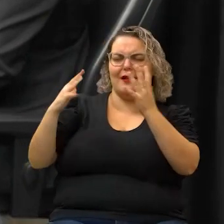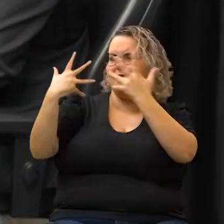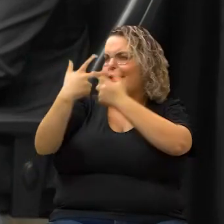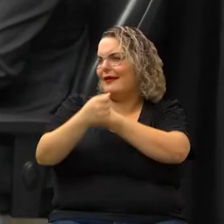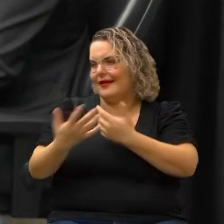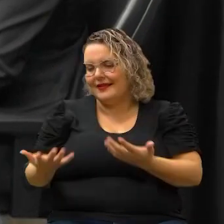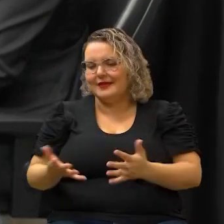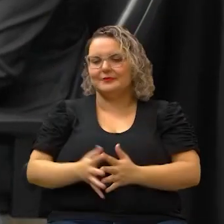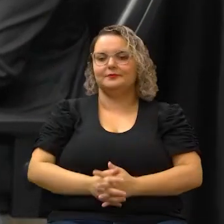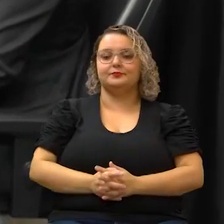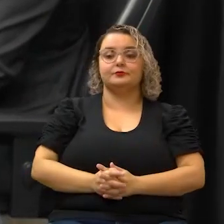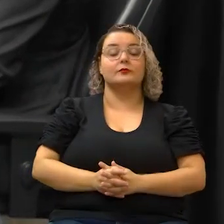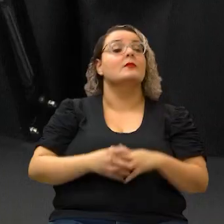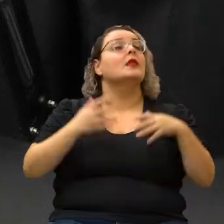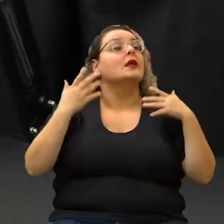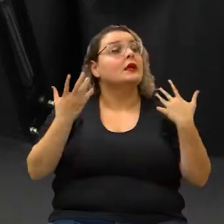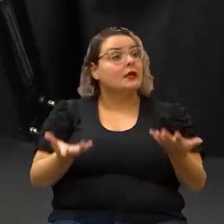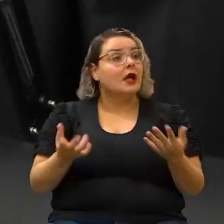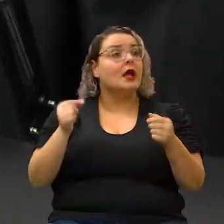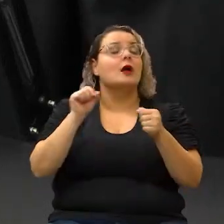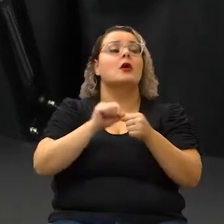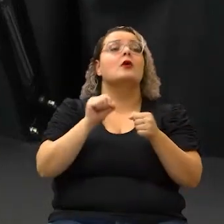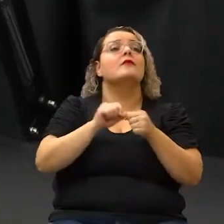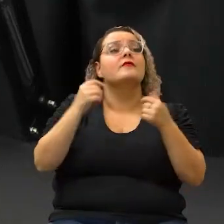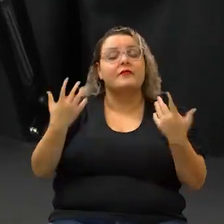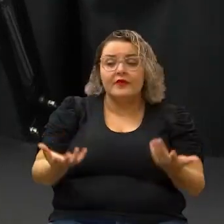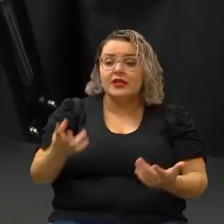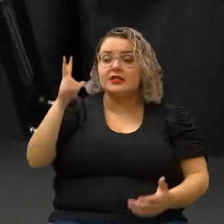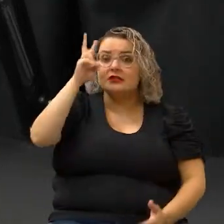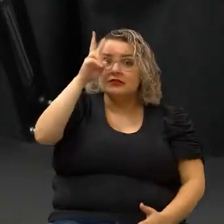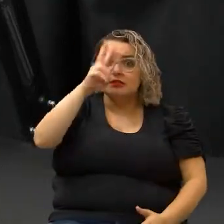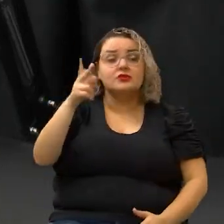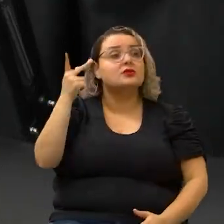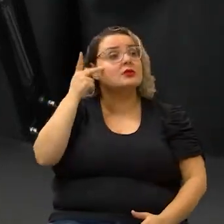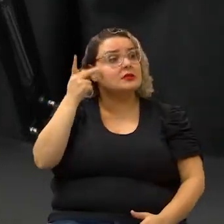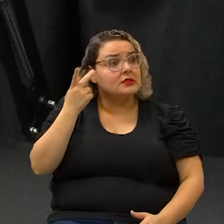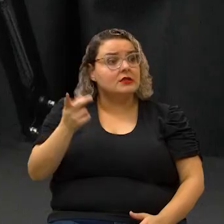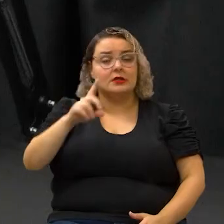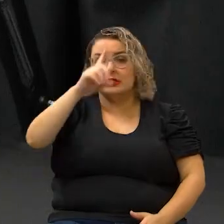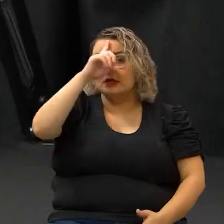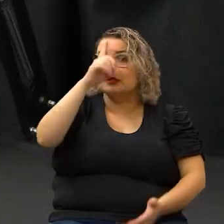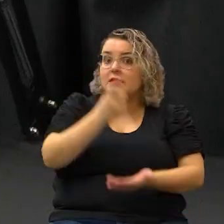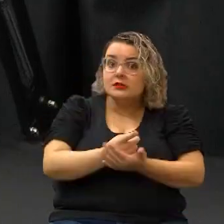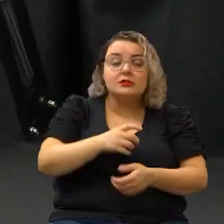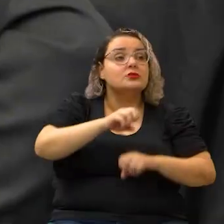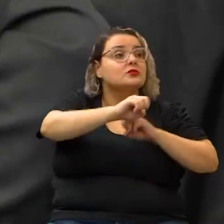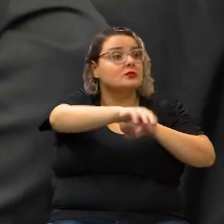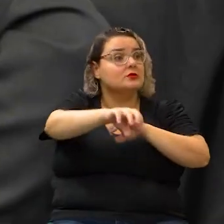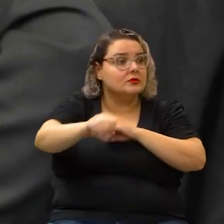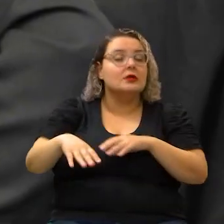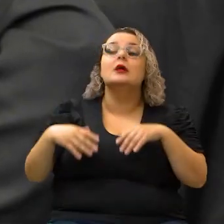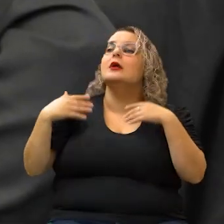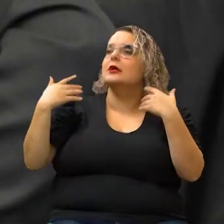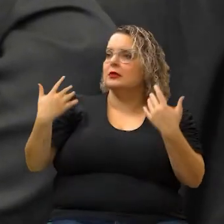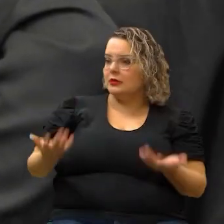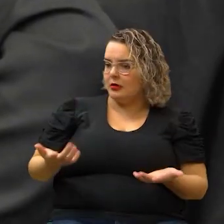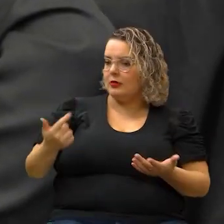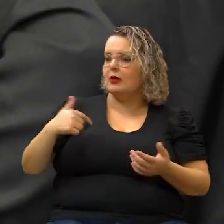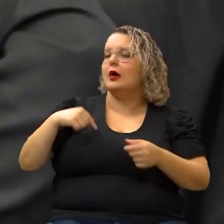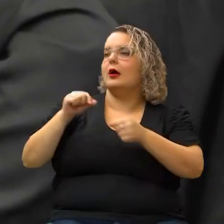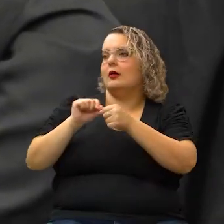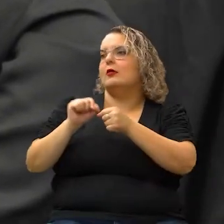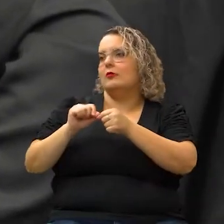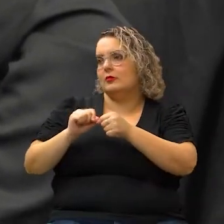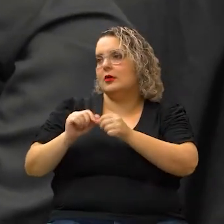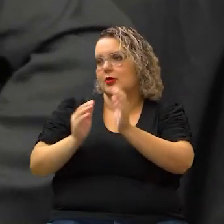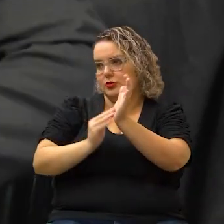linda. E aí fez, então, História em São Paulo e decidiu dar aula. Então, aí eu fiz o concurso